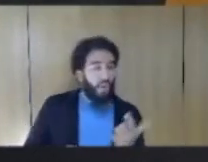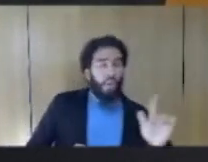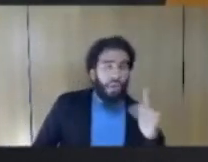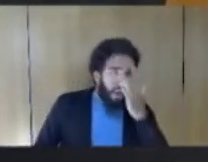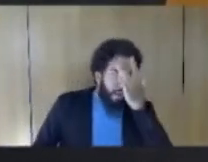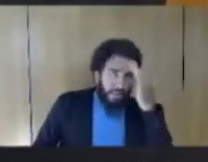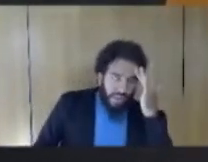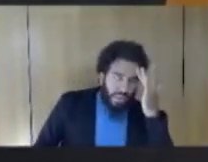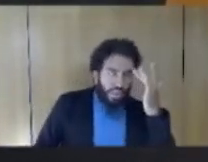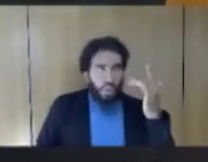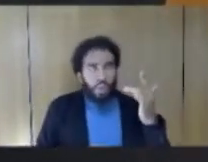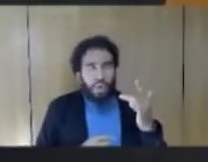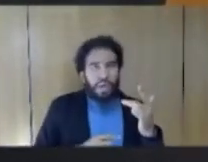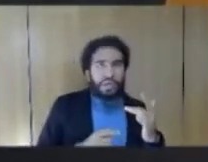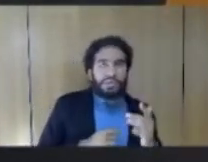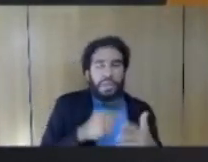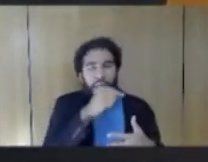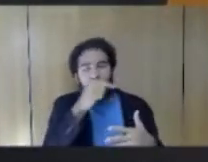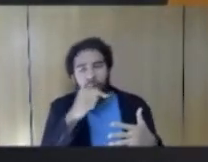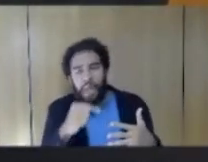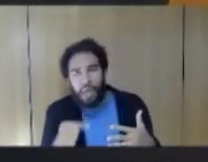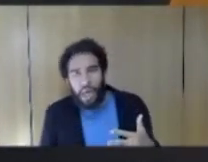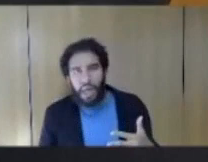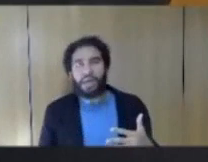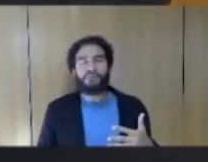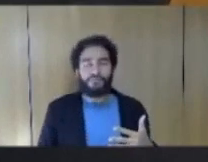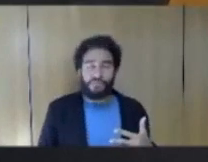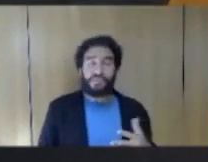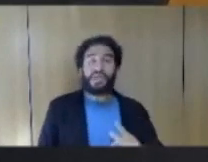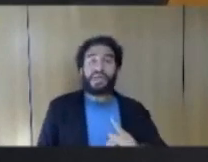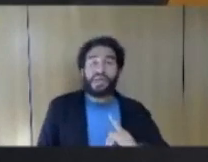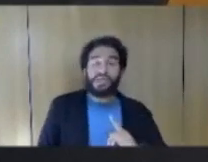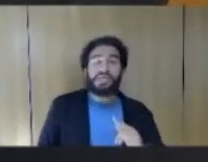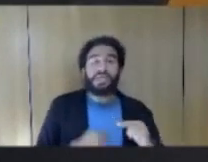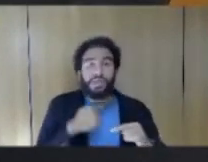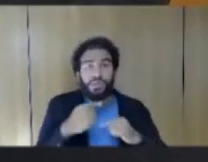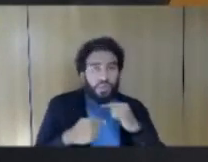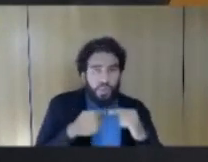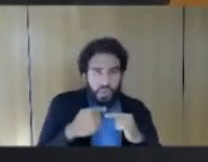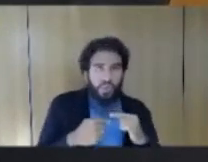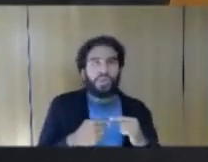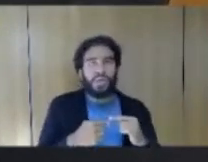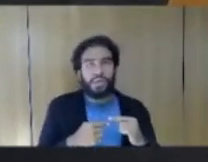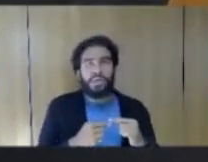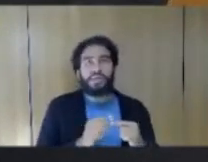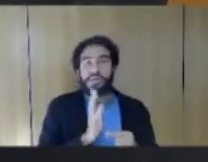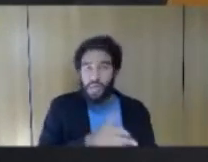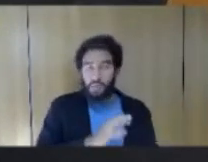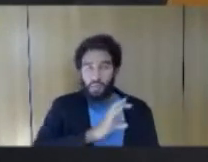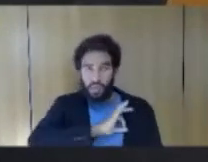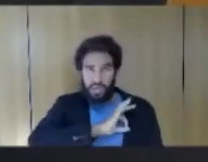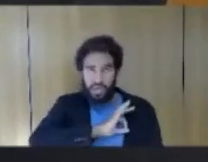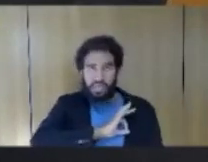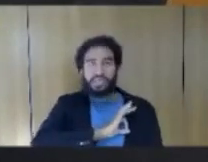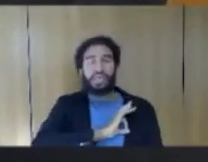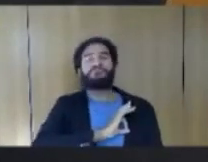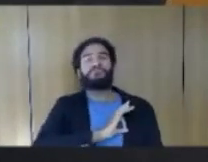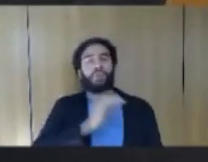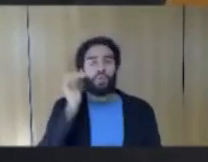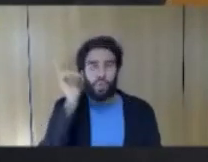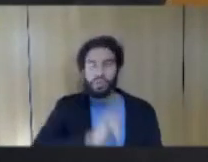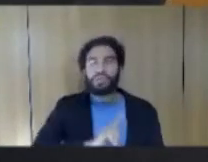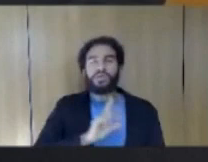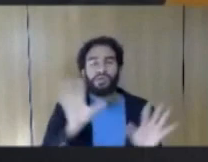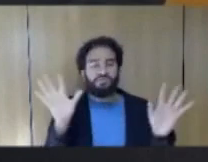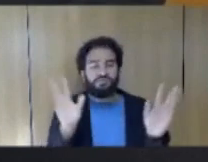aspectos que já se encontravam de posse da polícia Então o senhor